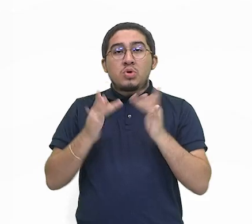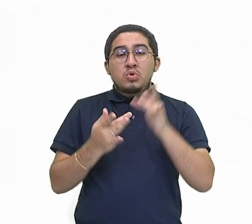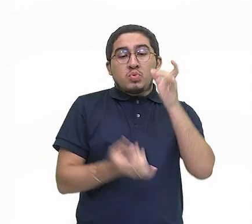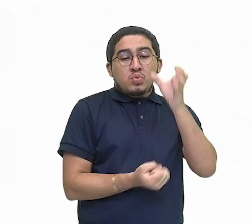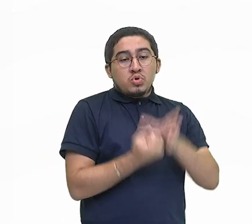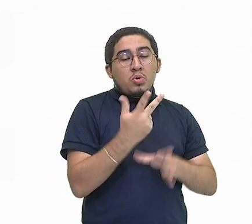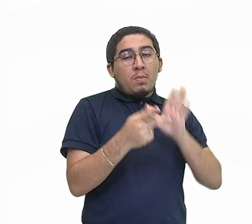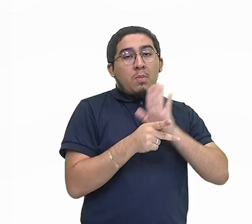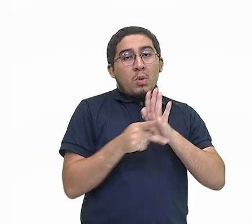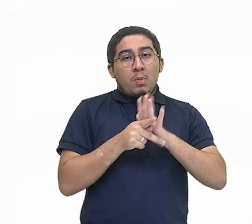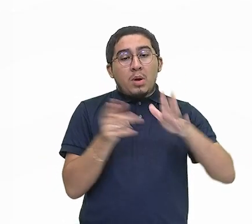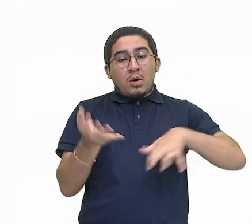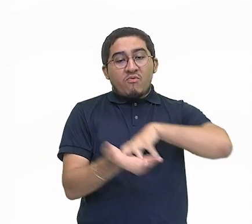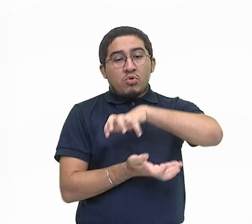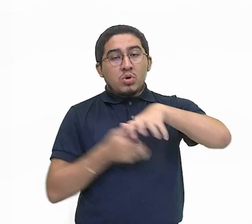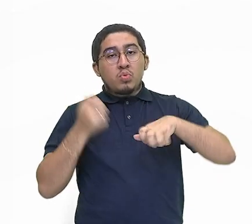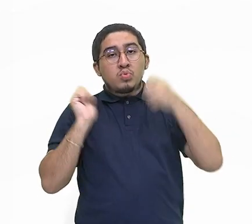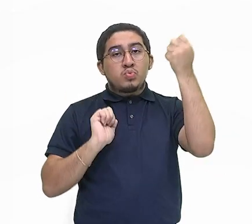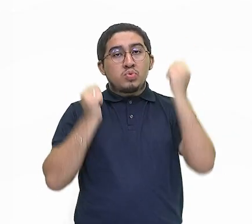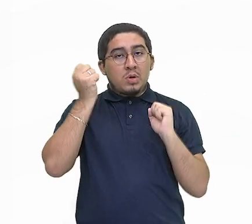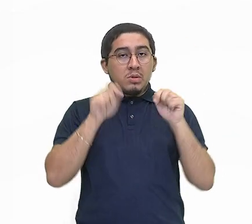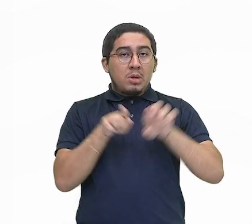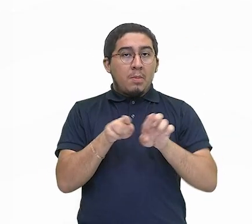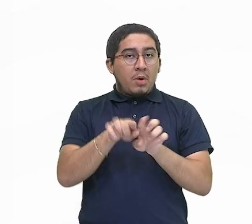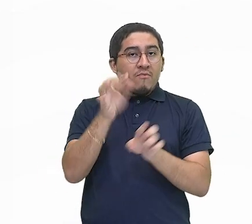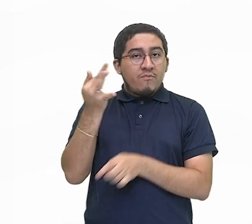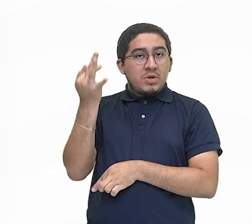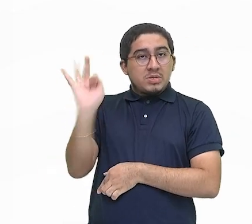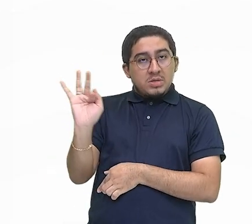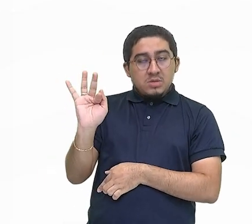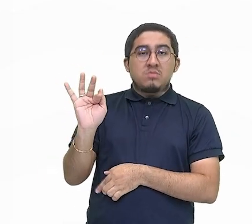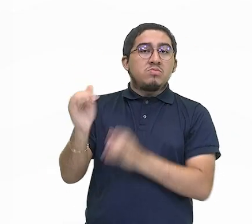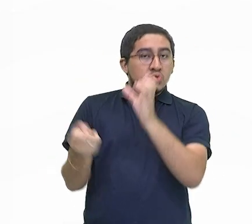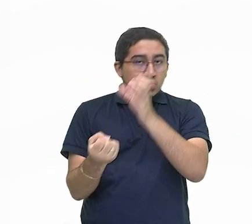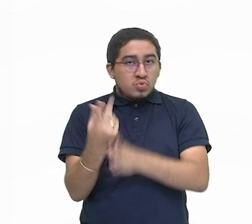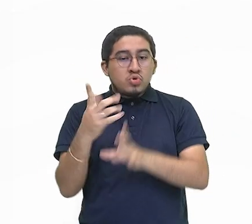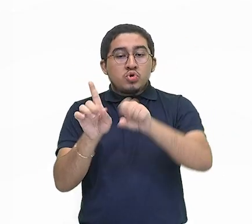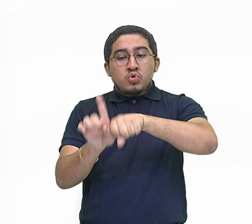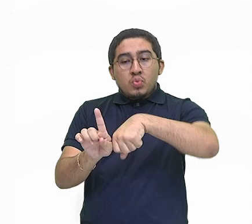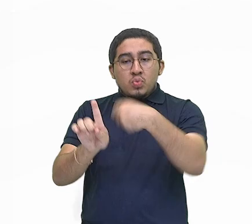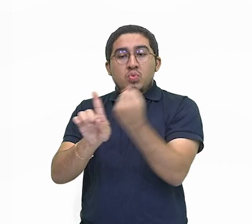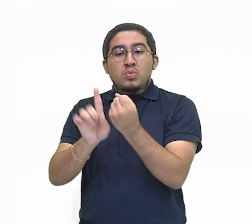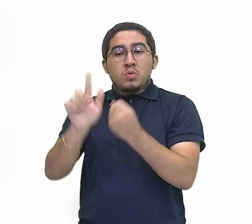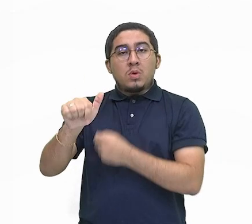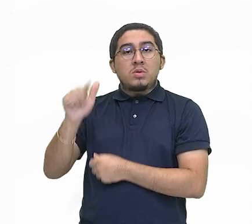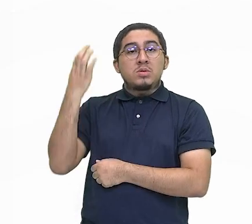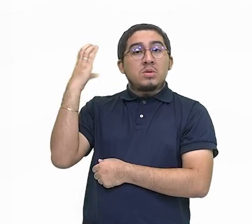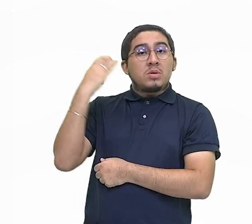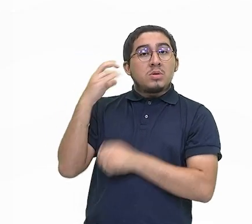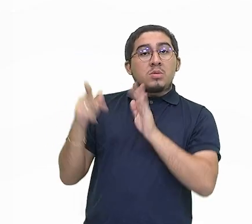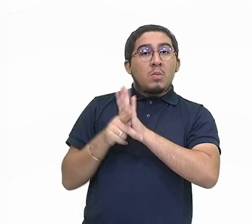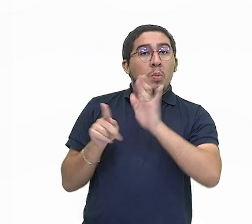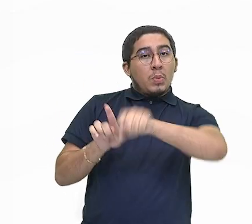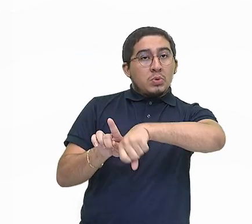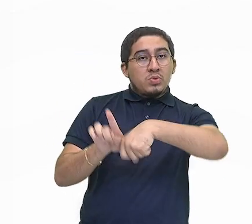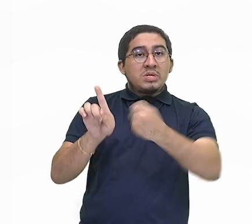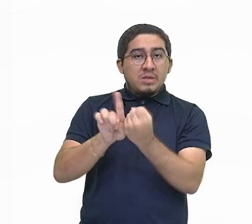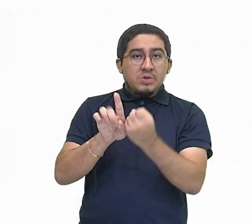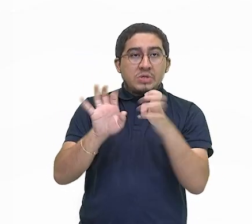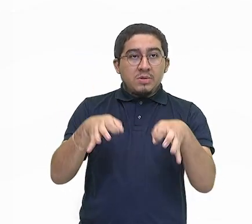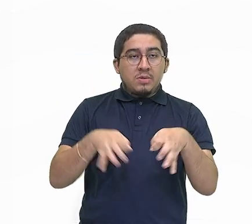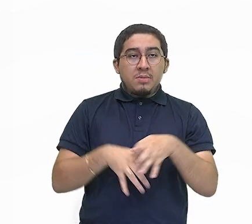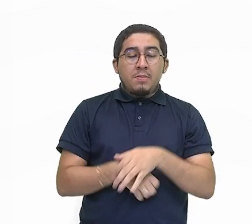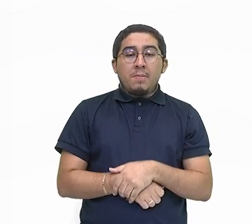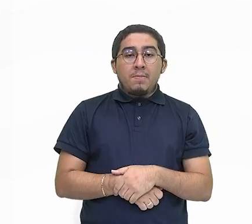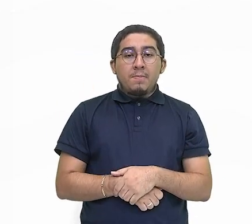Revolução Francesa, não é isso? Então, nós vamos ter o surgimento aí da sociologia como ciência da sociedade, né? Ela